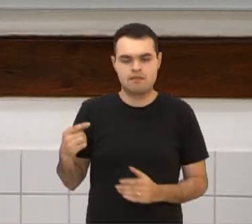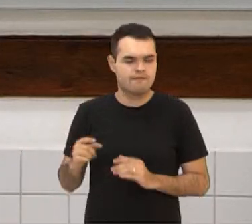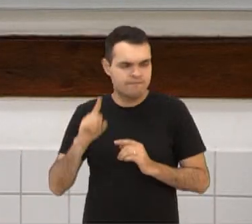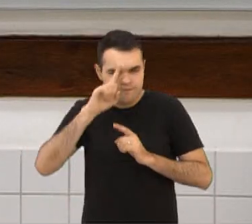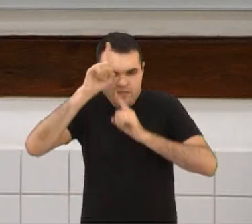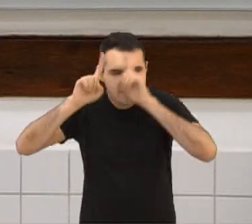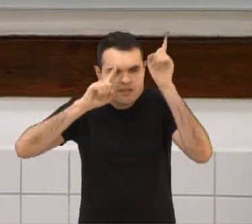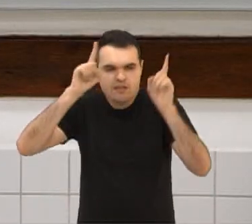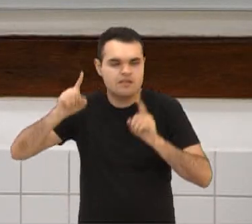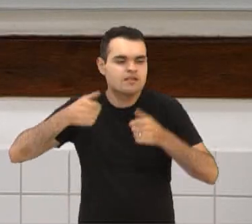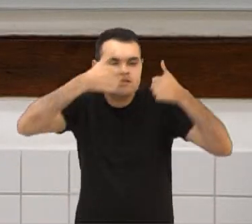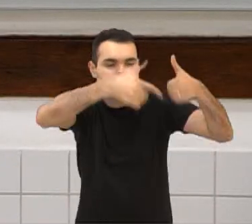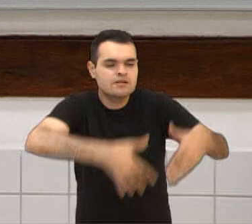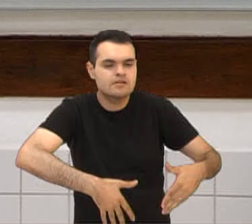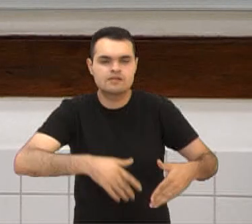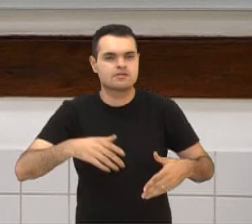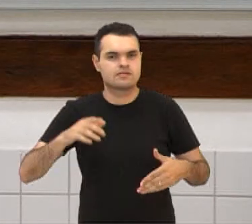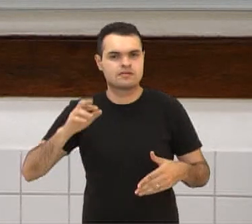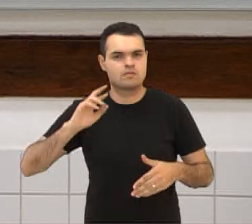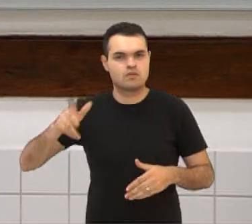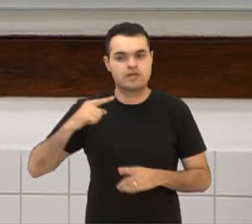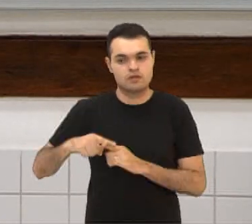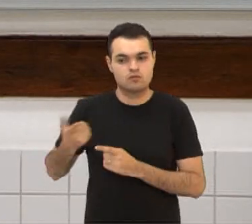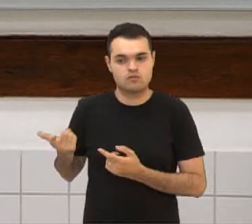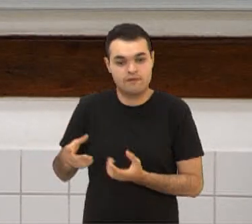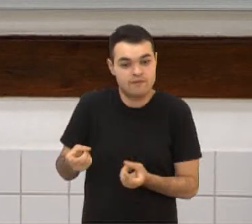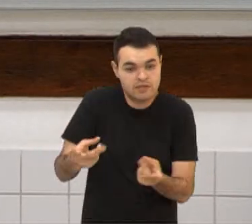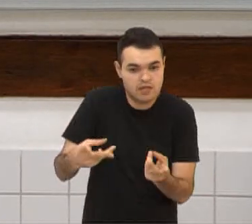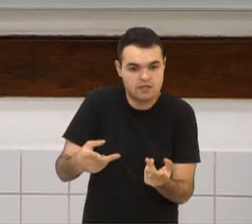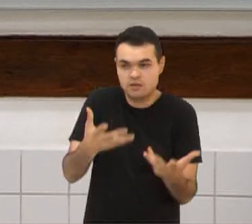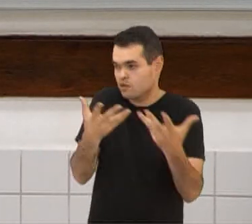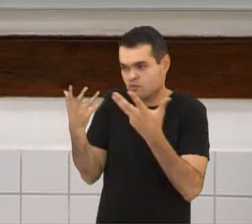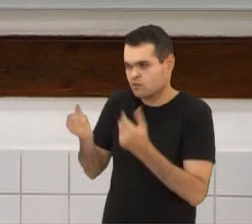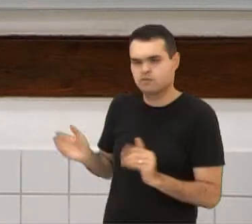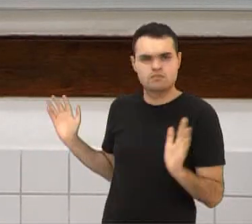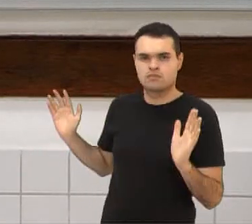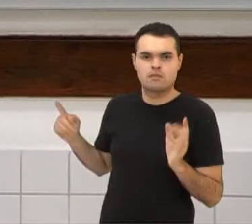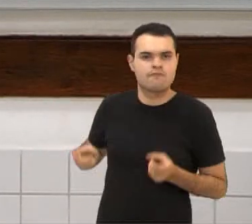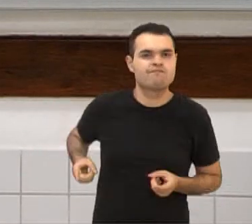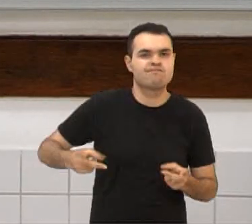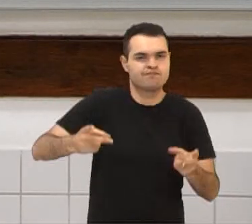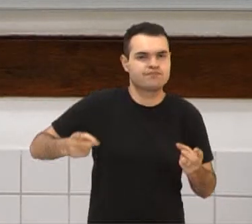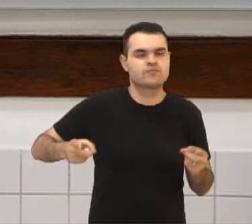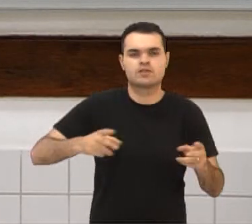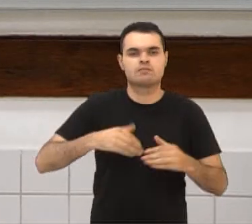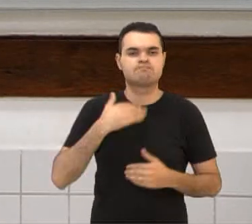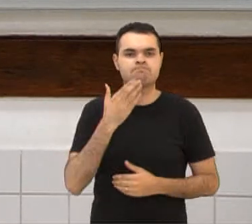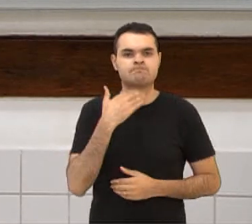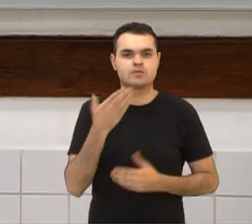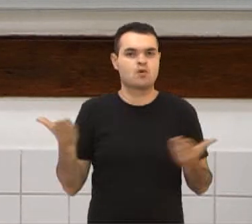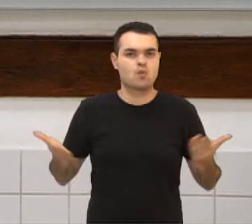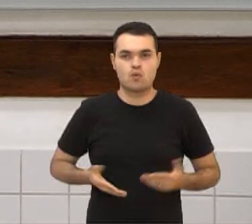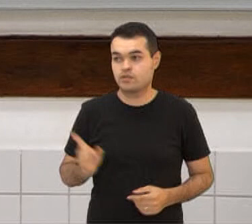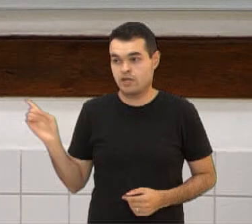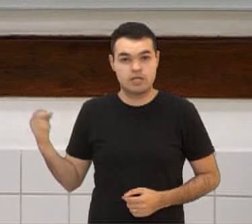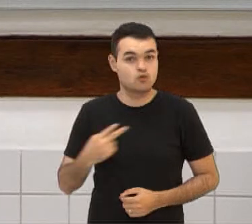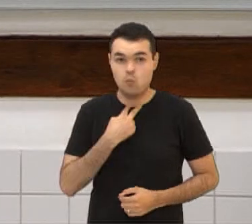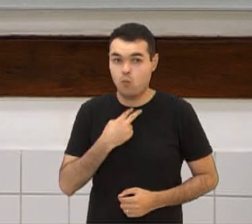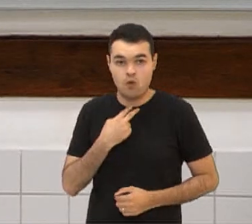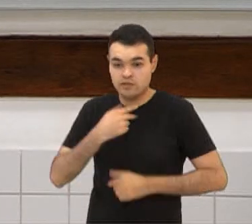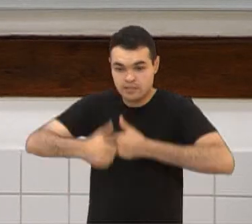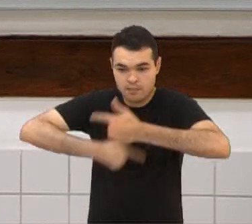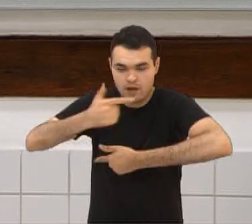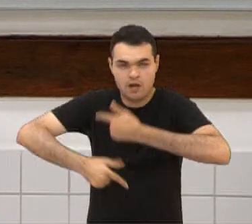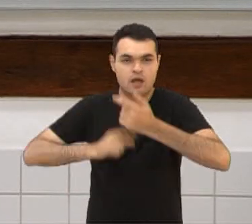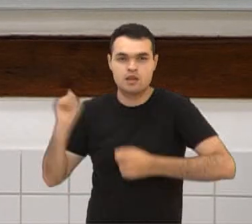desculpa que nem tinha essa intenção das pessoas não quererem mais vacina, para poder vender a vacina dele e nada deu certo. Hoje ele não pode nem clinicar mais lá no